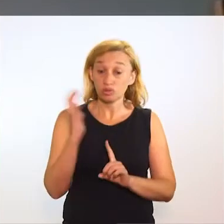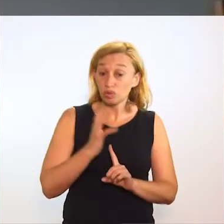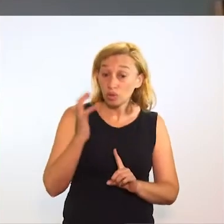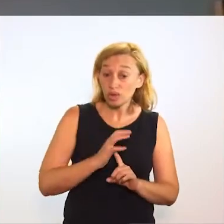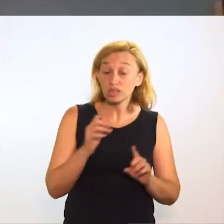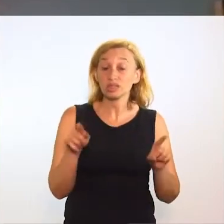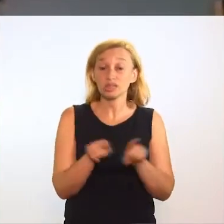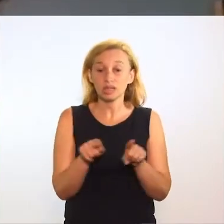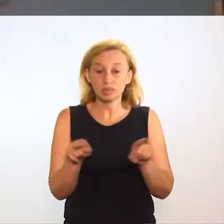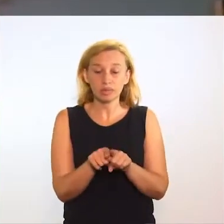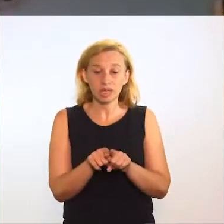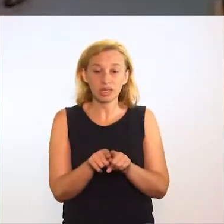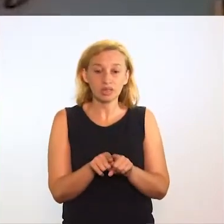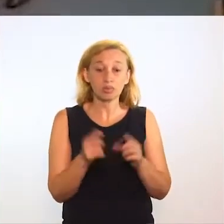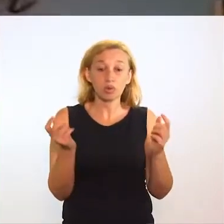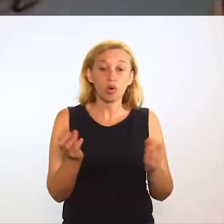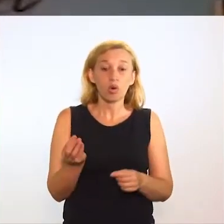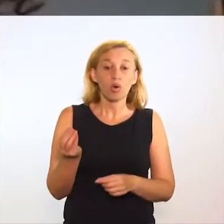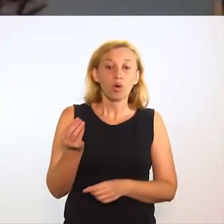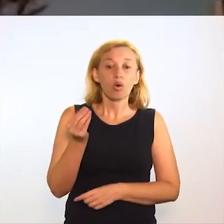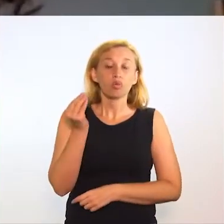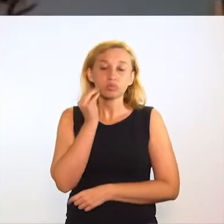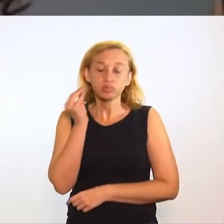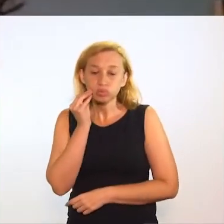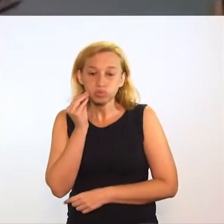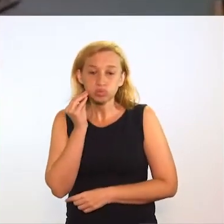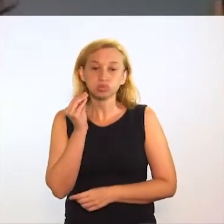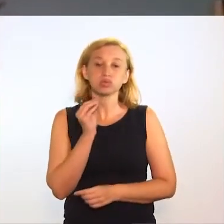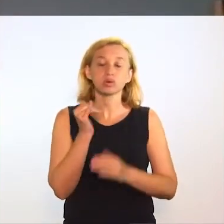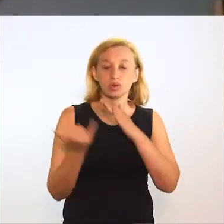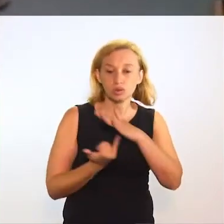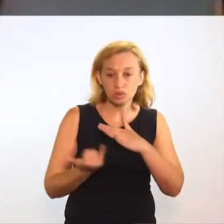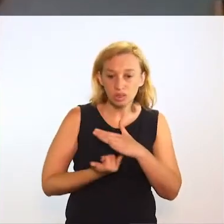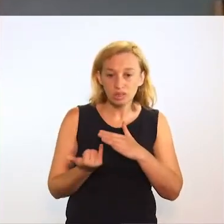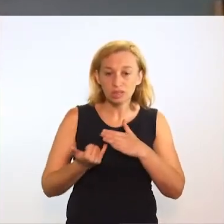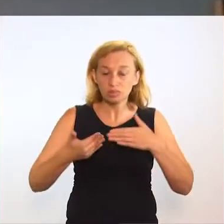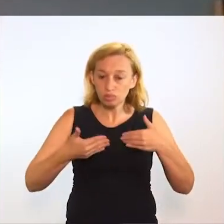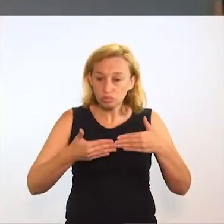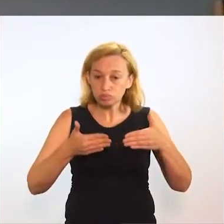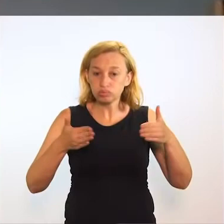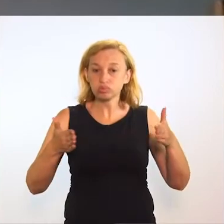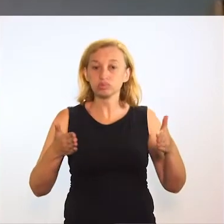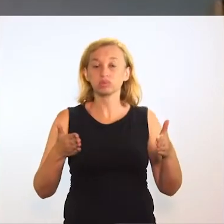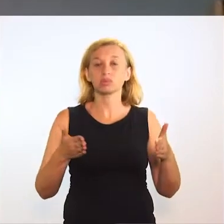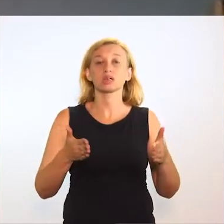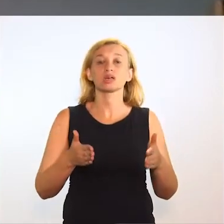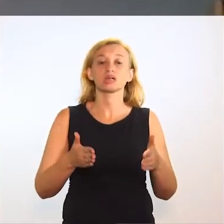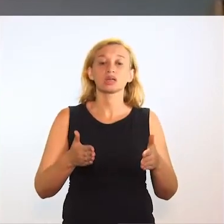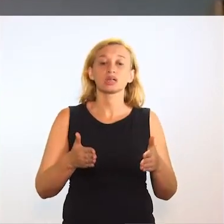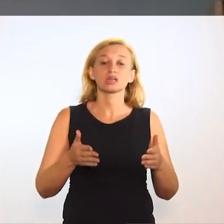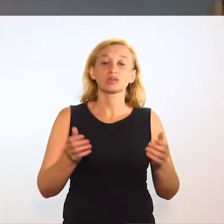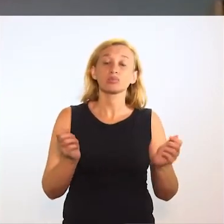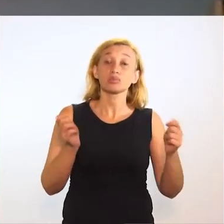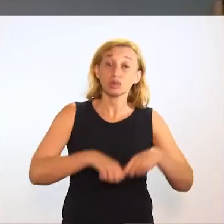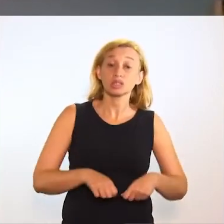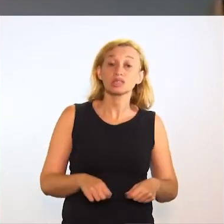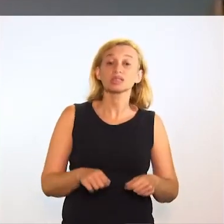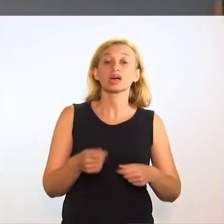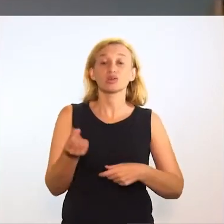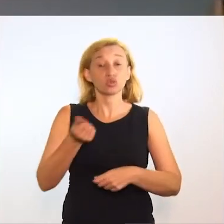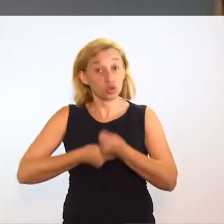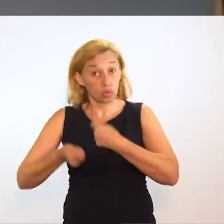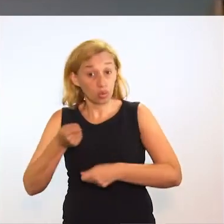nossos empreendedores de impacto, sobre as ações também e oportunidades que as instituições intermediárias estão abrindo